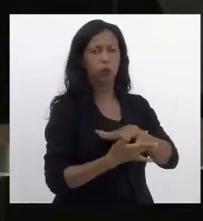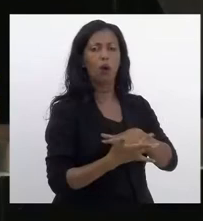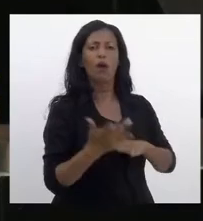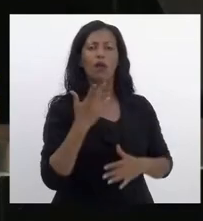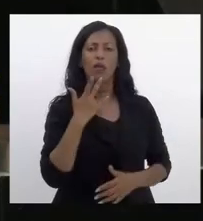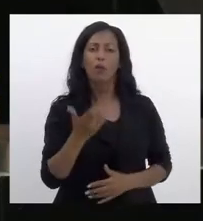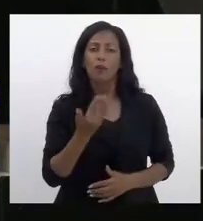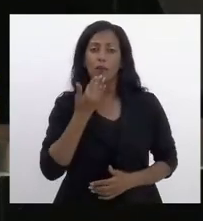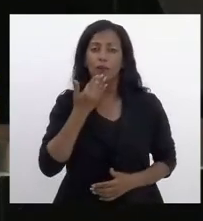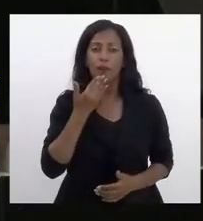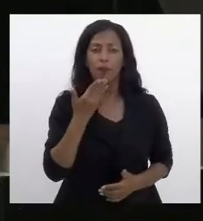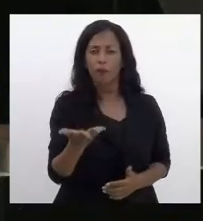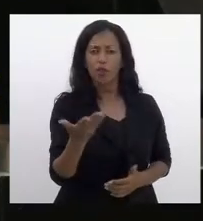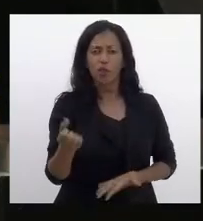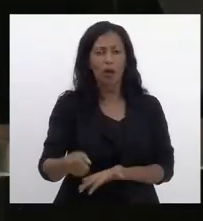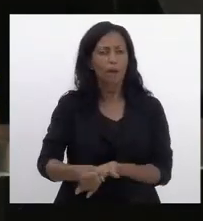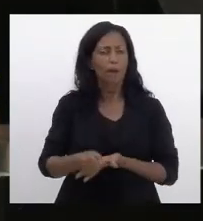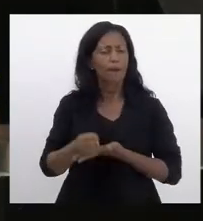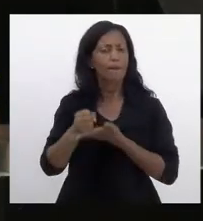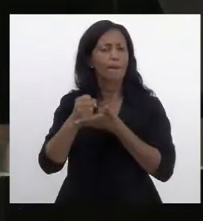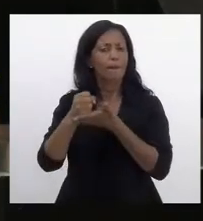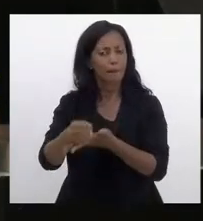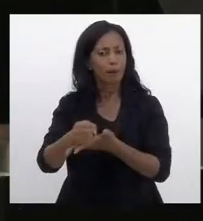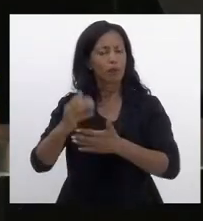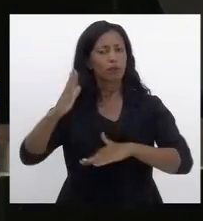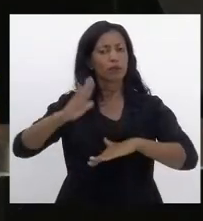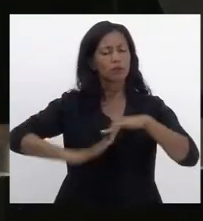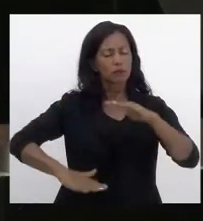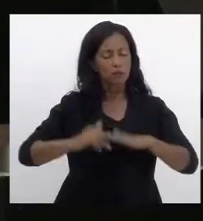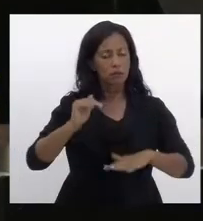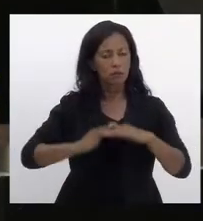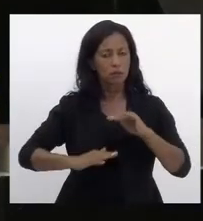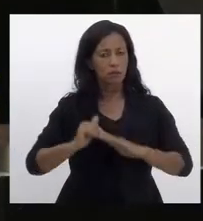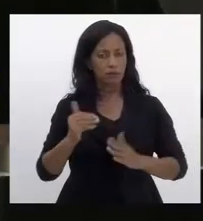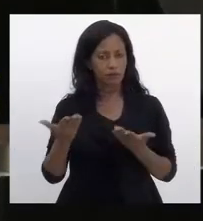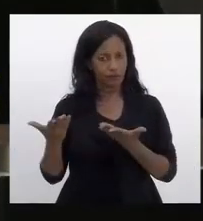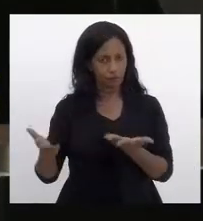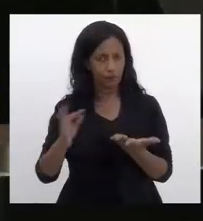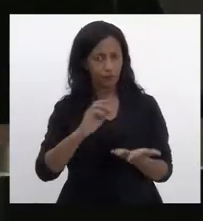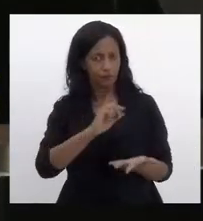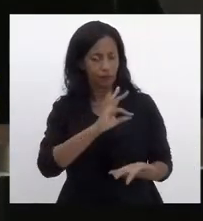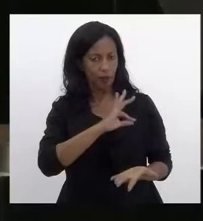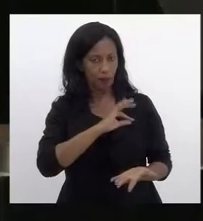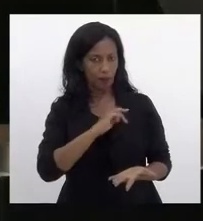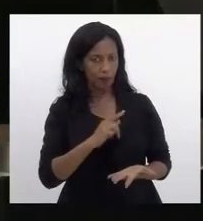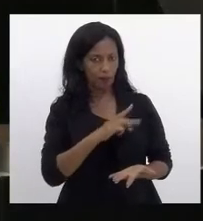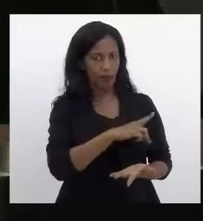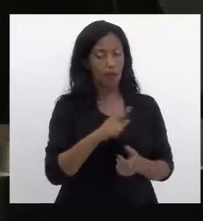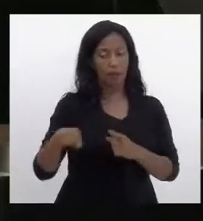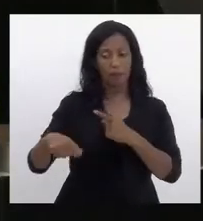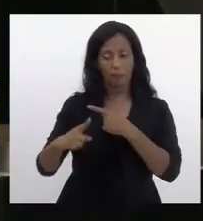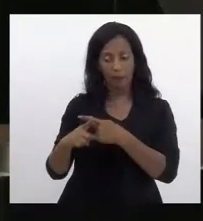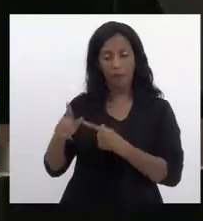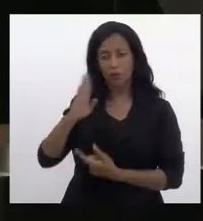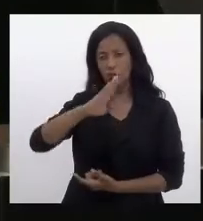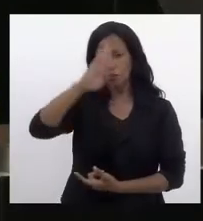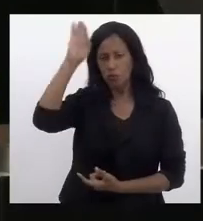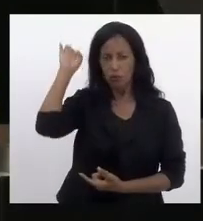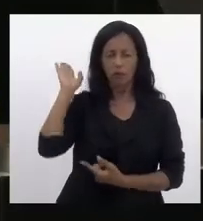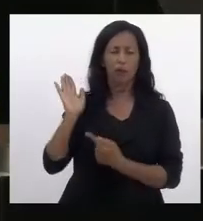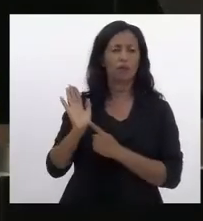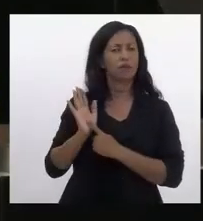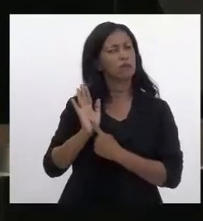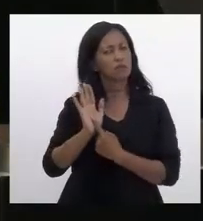e pedir o apoio dos profissionais da Polícia Militar e do Corpo de Bombeiros para